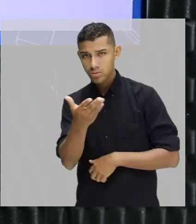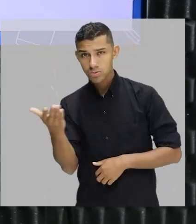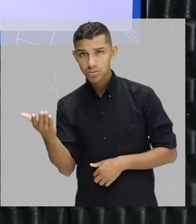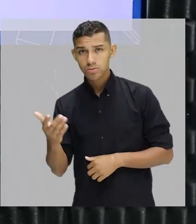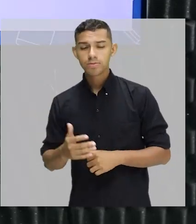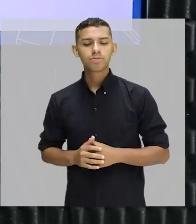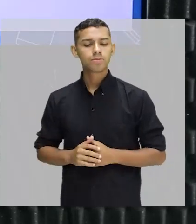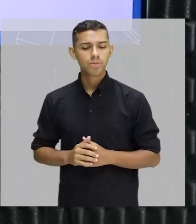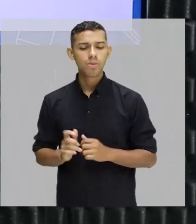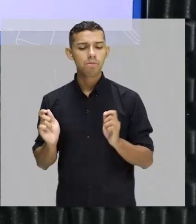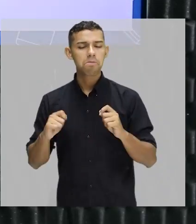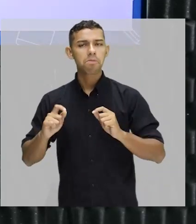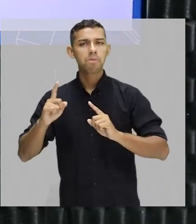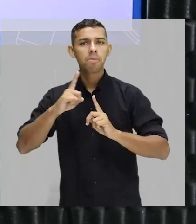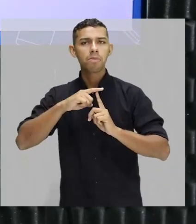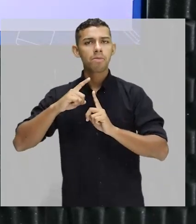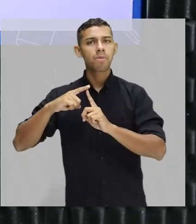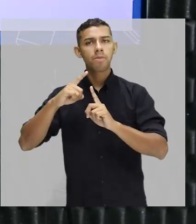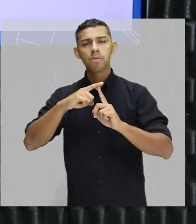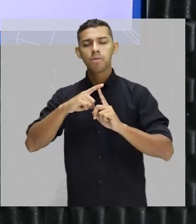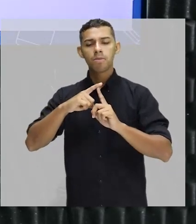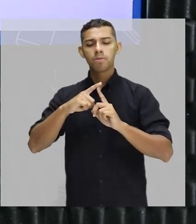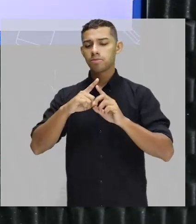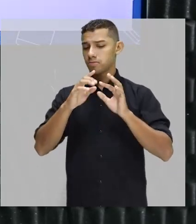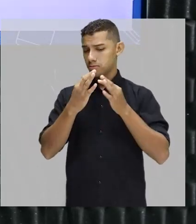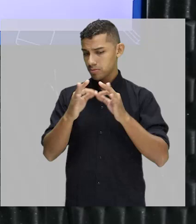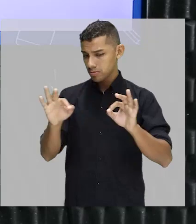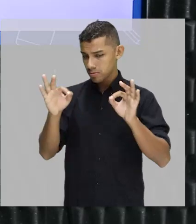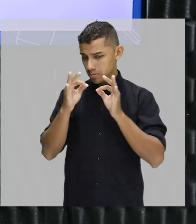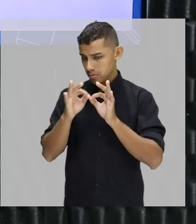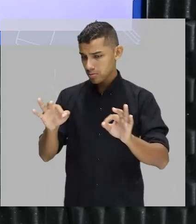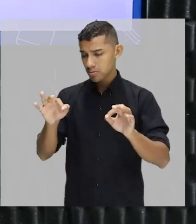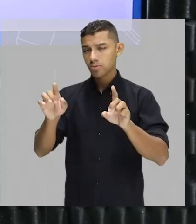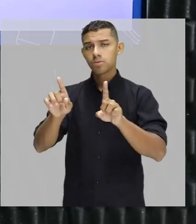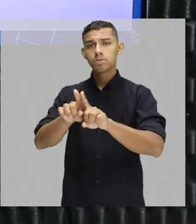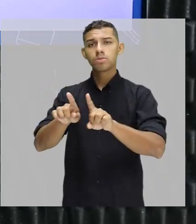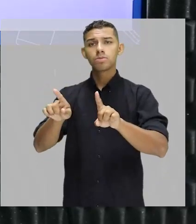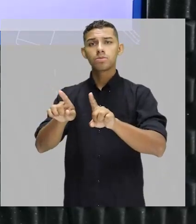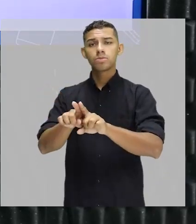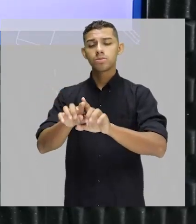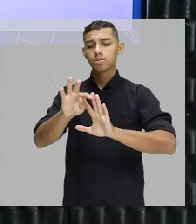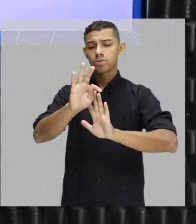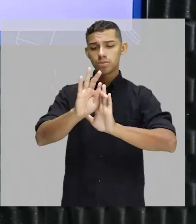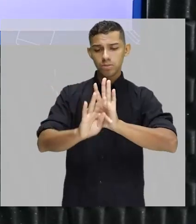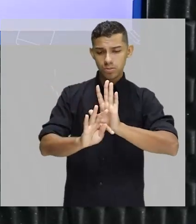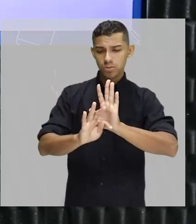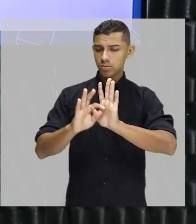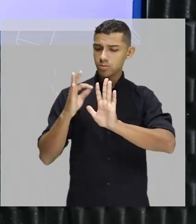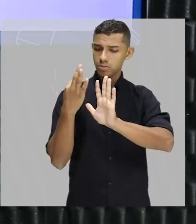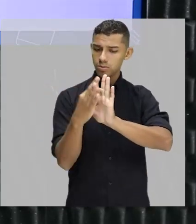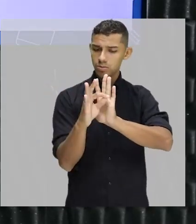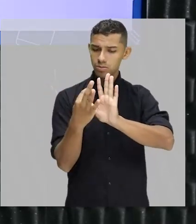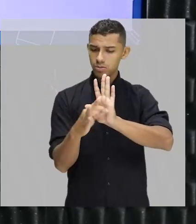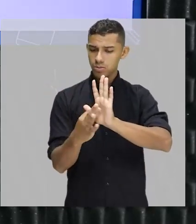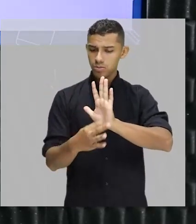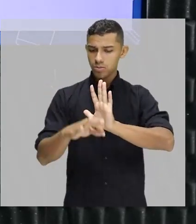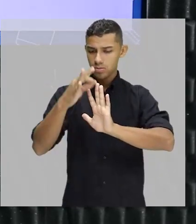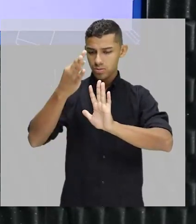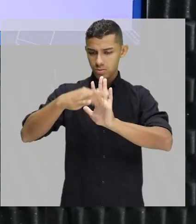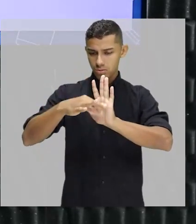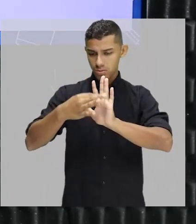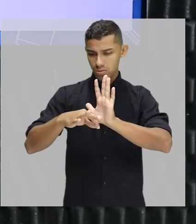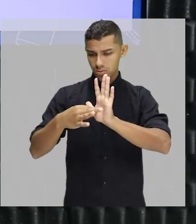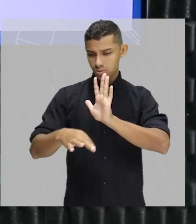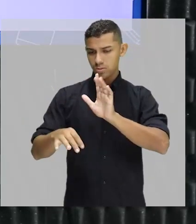em conta os aspectos sintáticos e lexicais do texto. No entanto, o mesmo texto pode apresentar mais